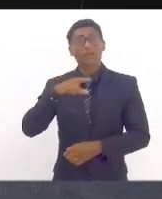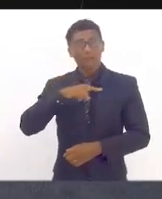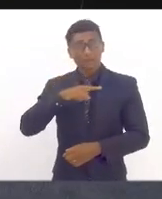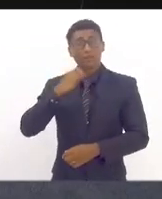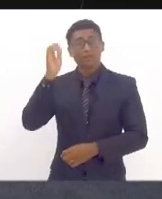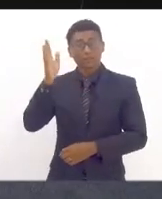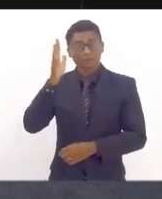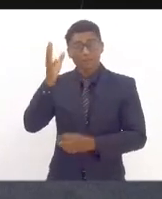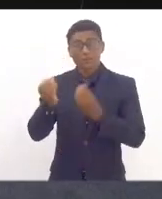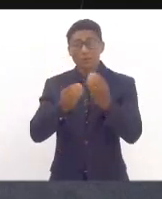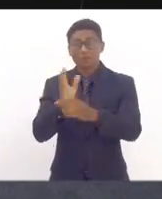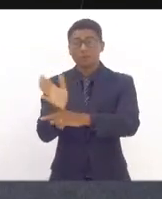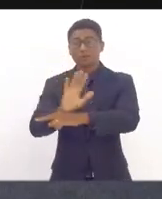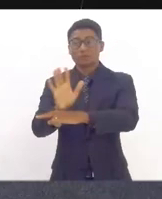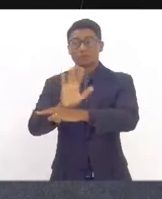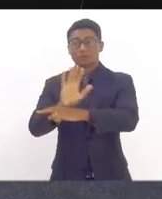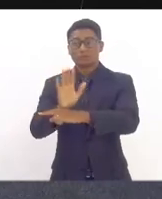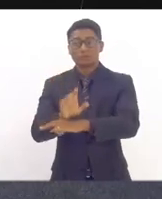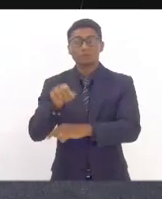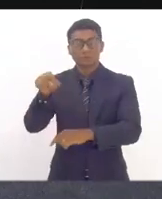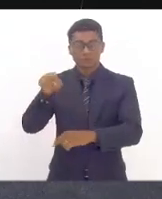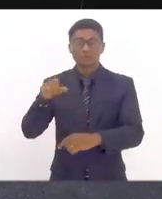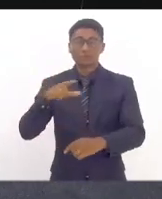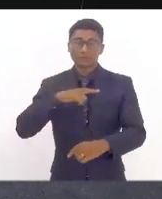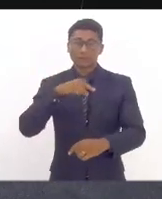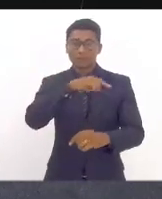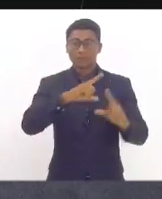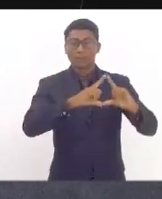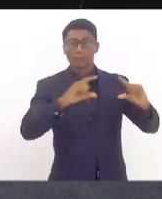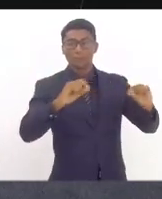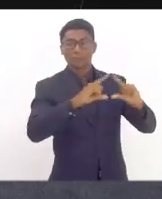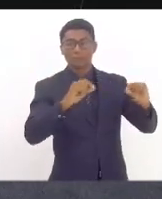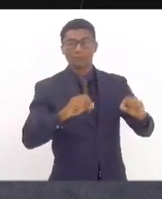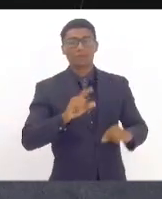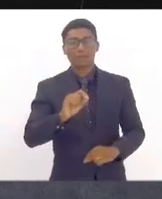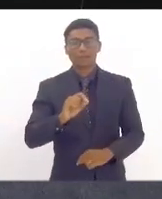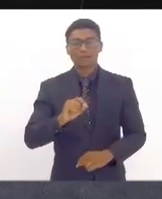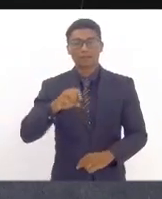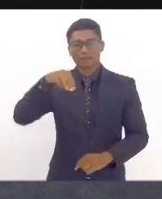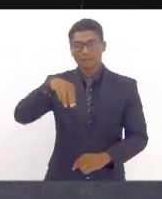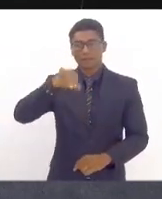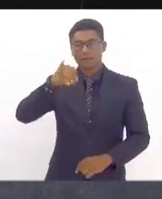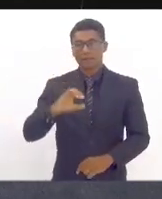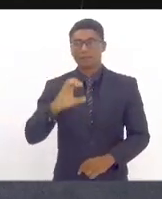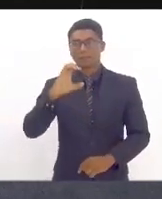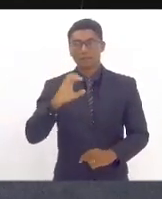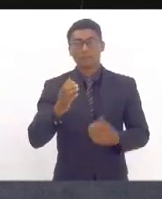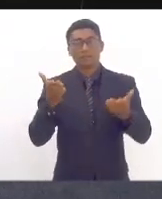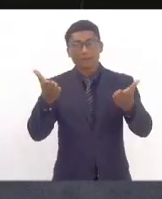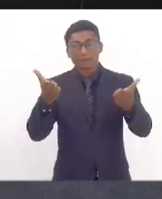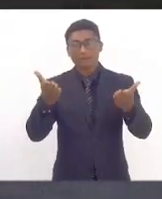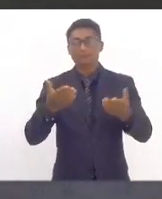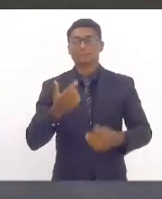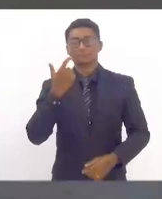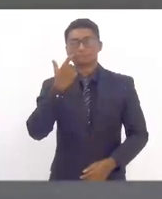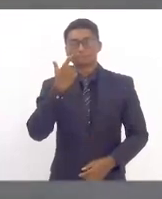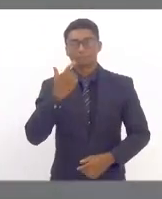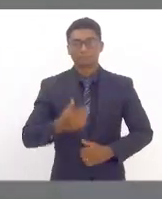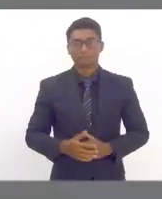no formato vídeo que ele tá no compromisso parlamentar em Brasília que é maravilhoso Carlos Pink Vamos ouvir